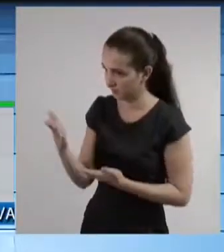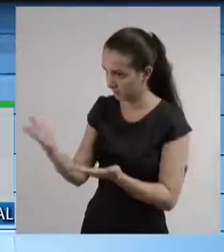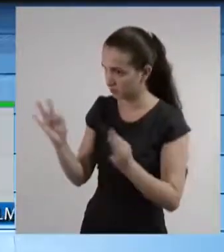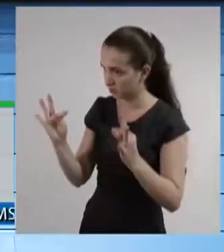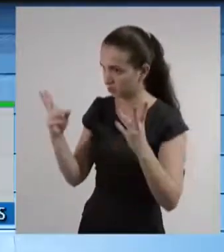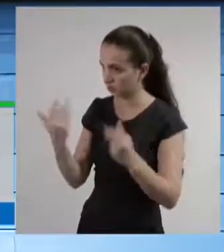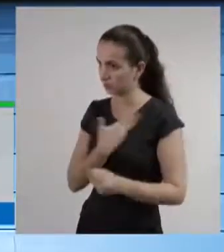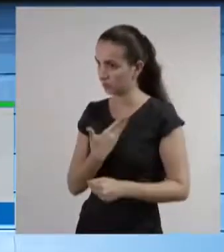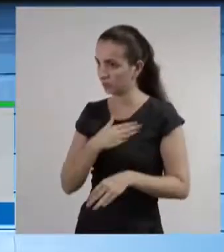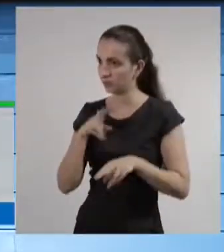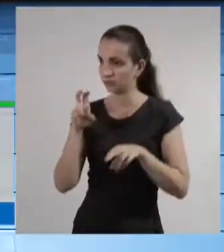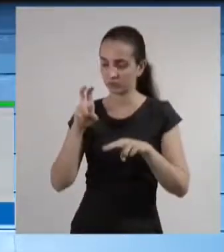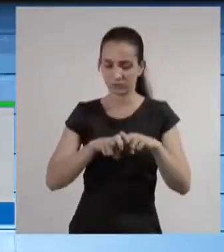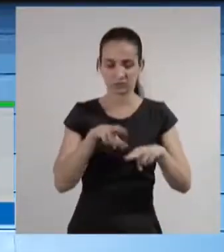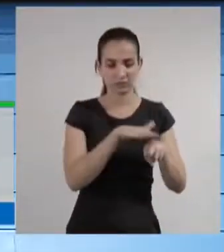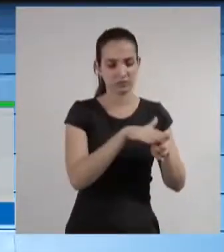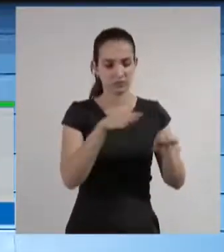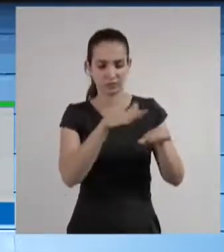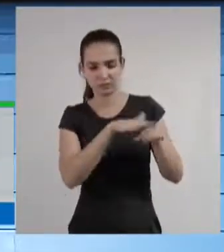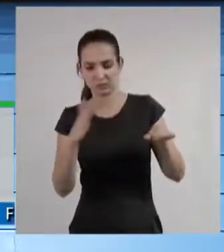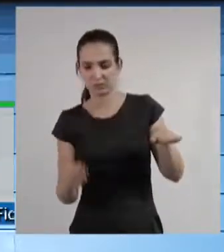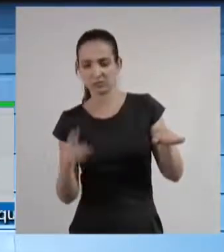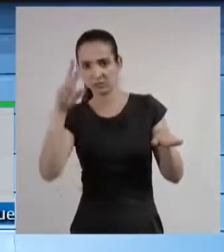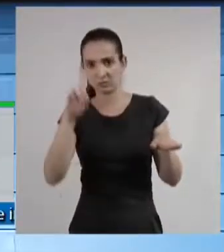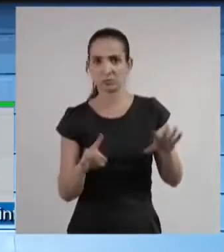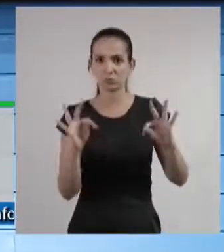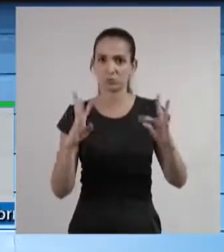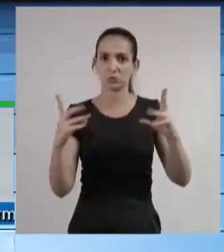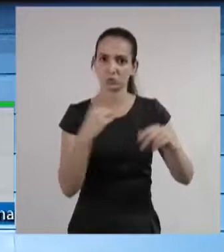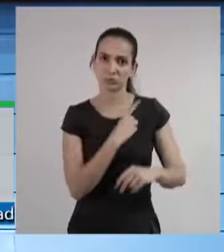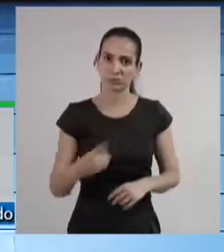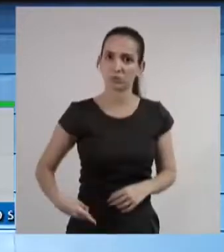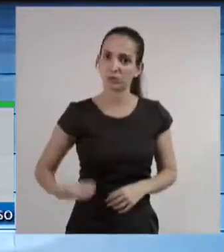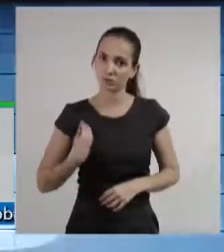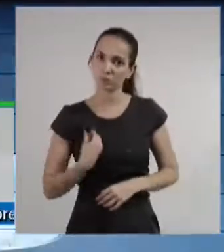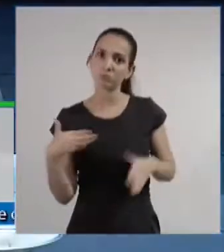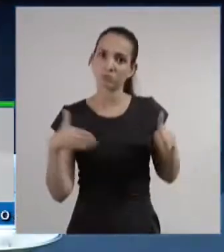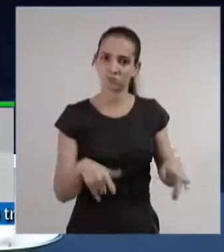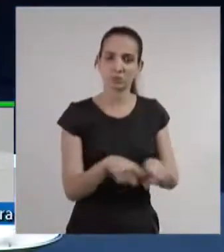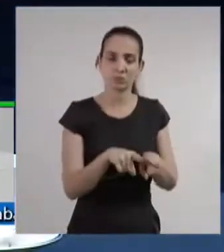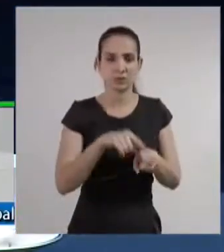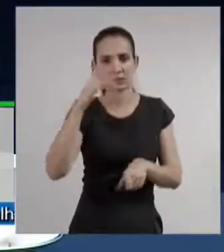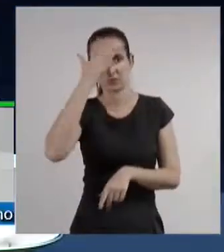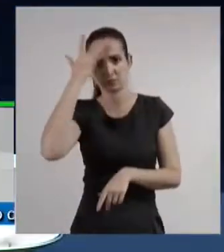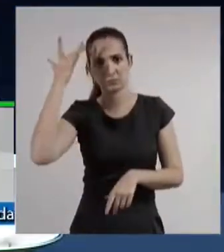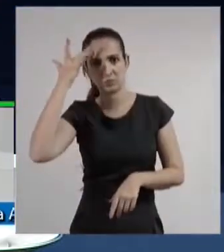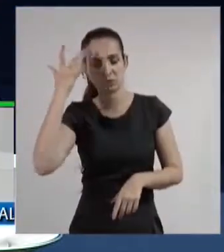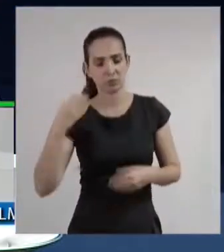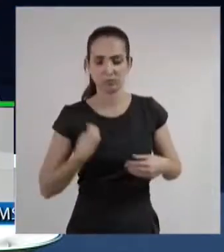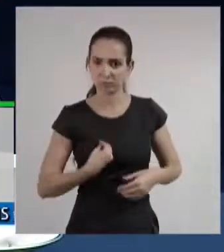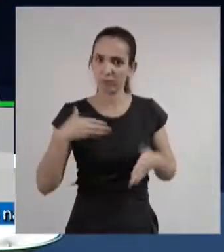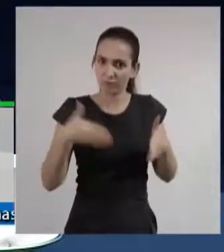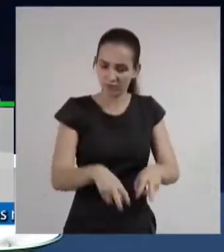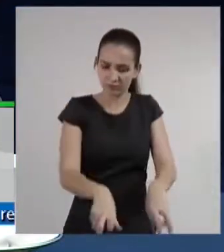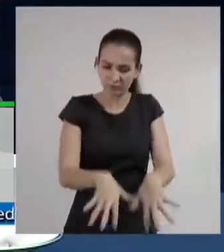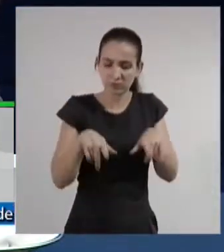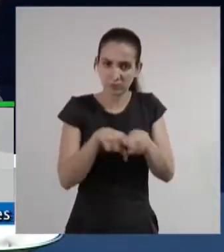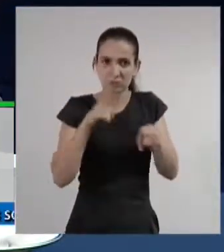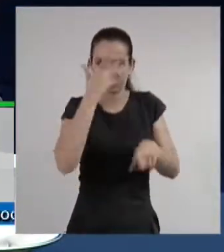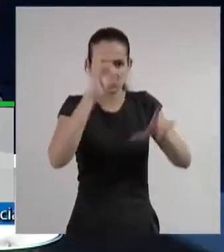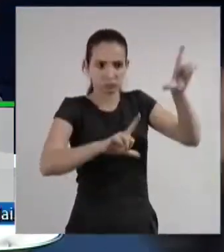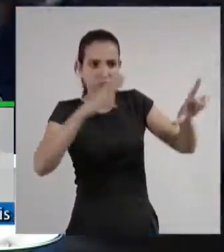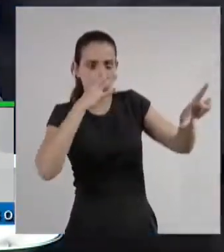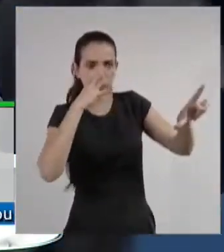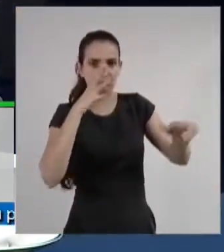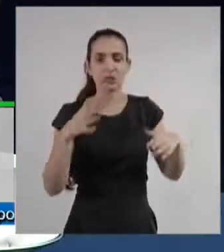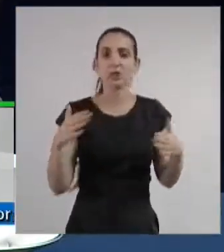da mesa, deputados aqui presentes, público que nos prestigia, telespectadores. O expediente da